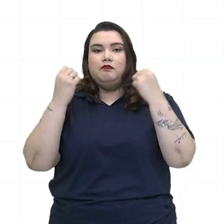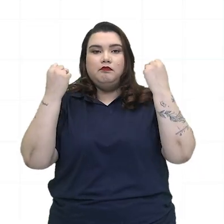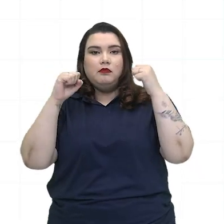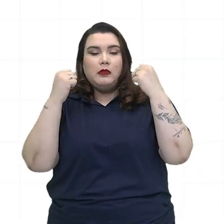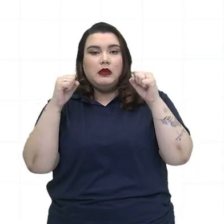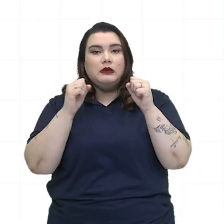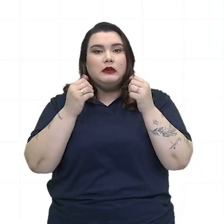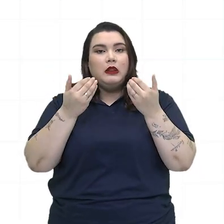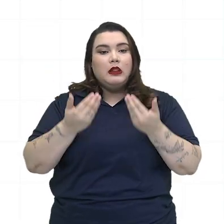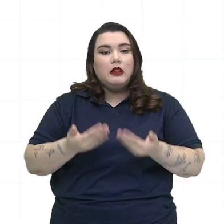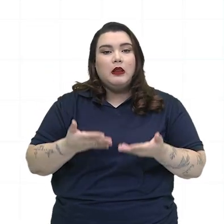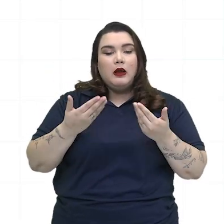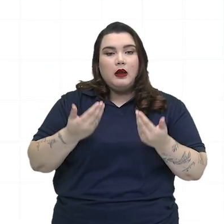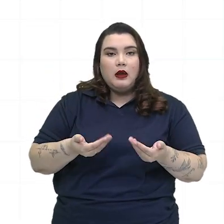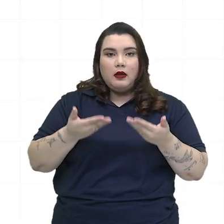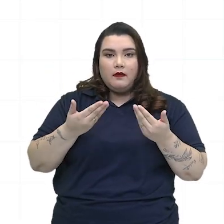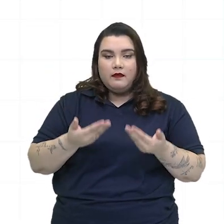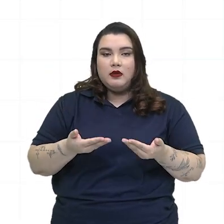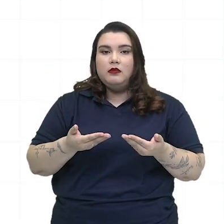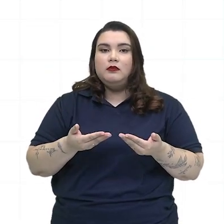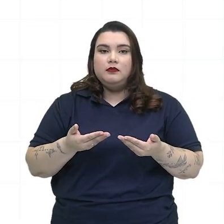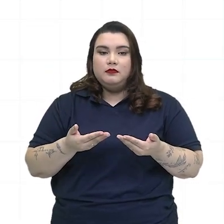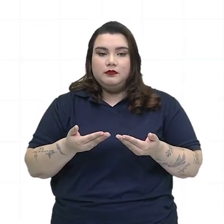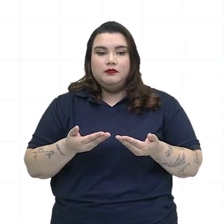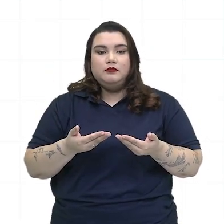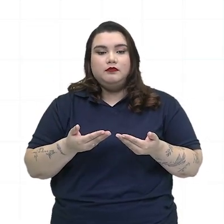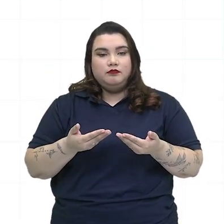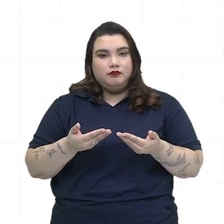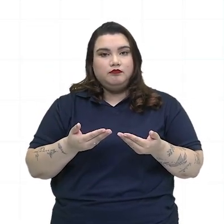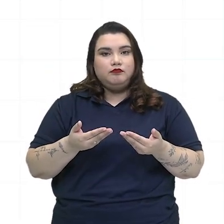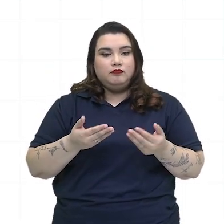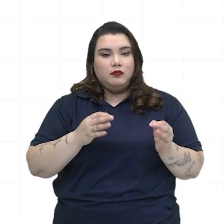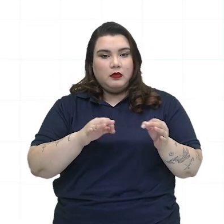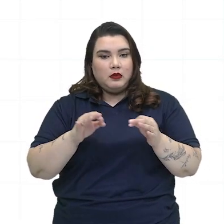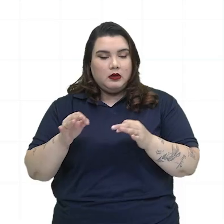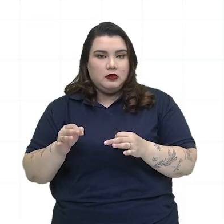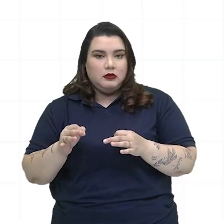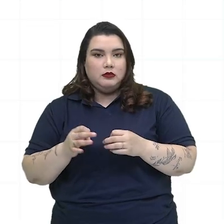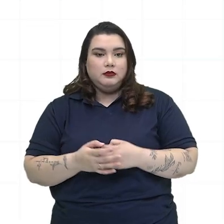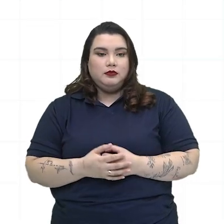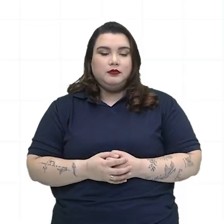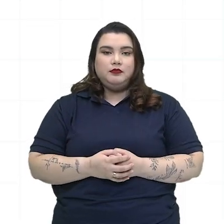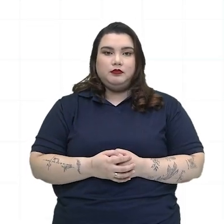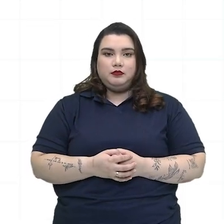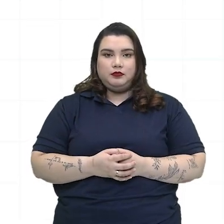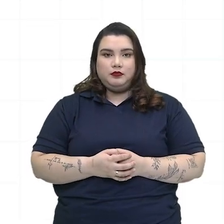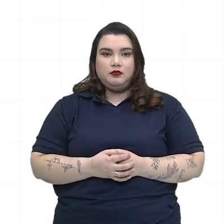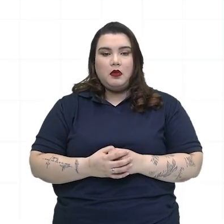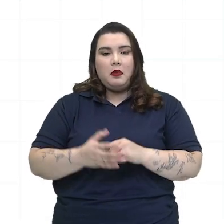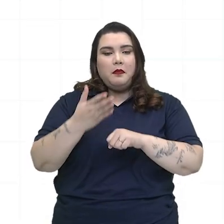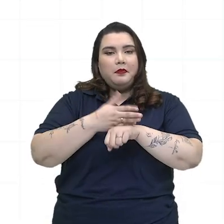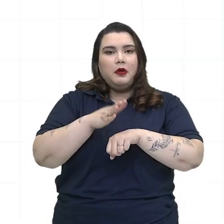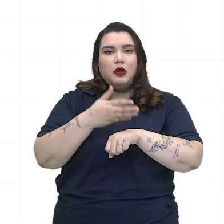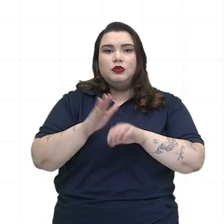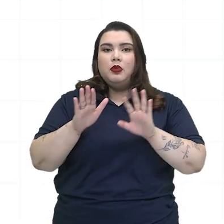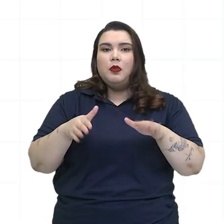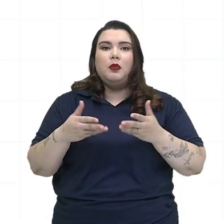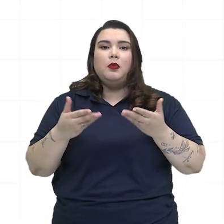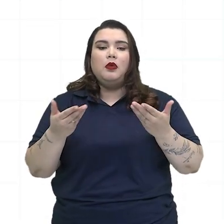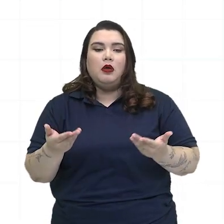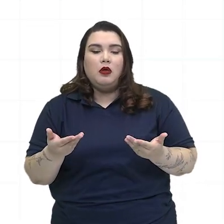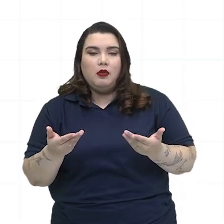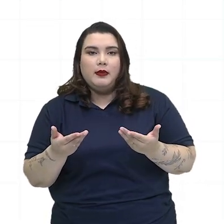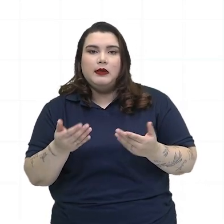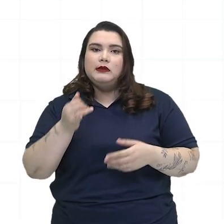essa sobrecarga, né, atividade muito forçada. E também praticar exercícios de baixo